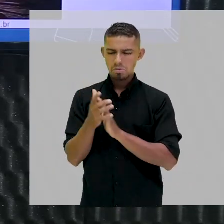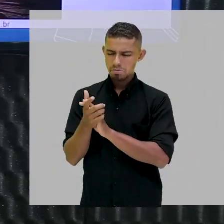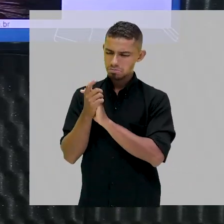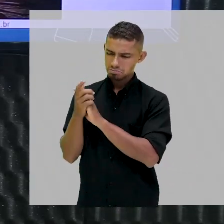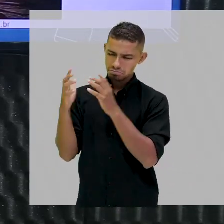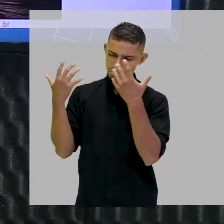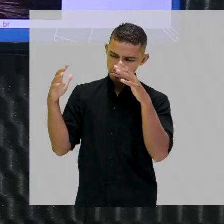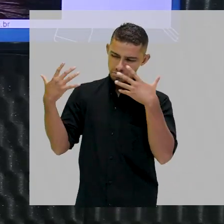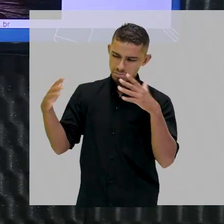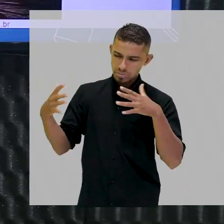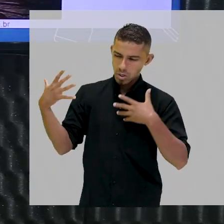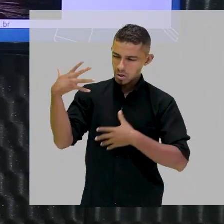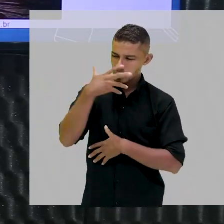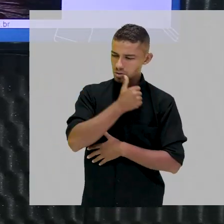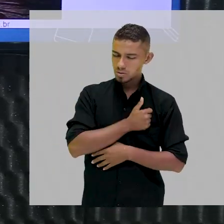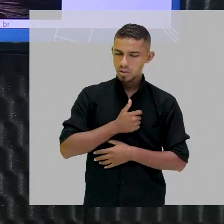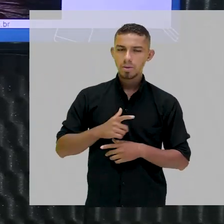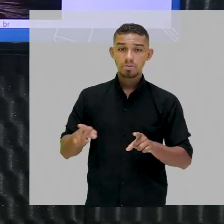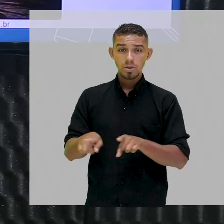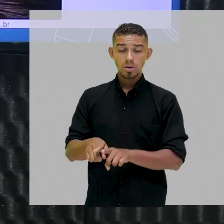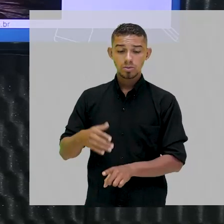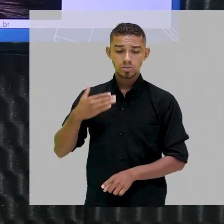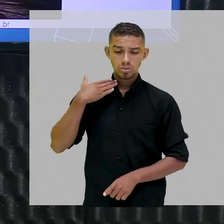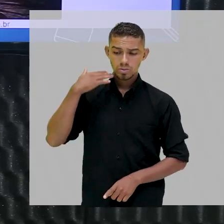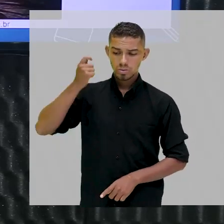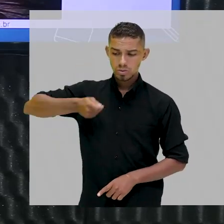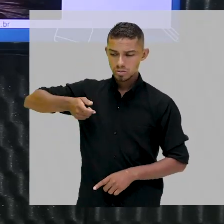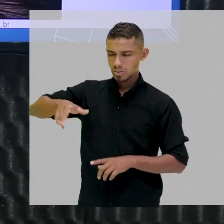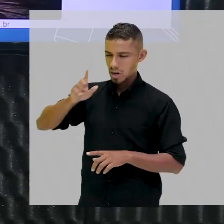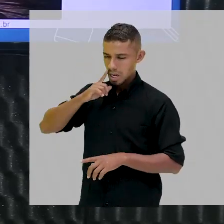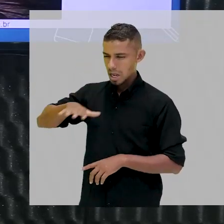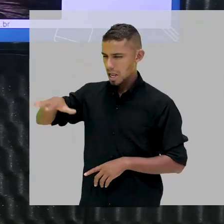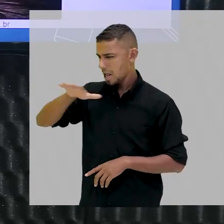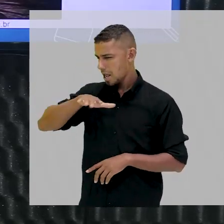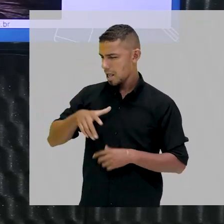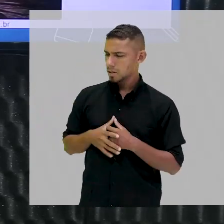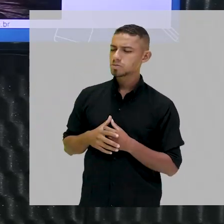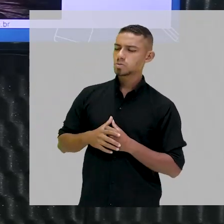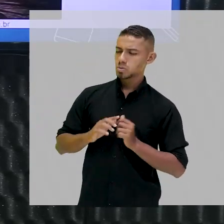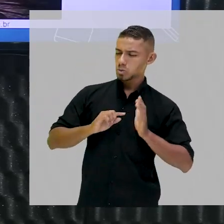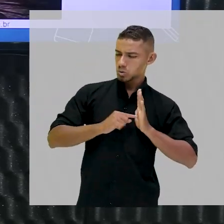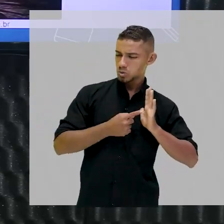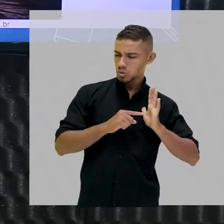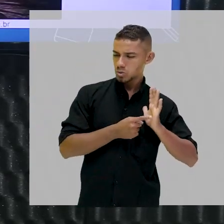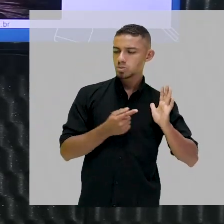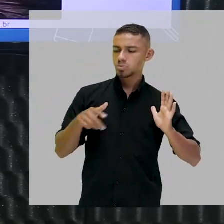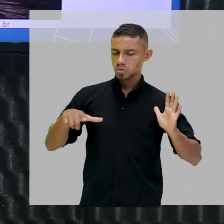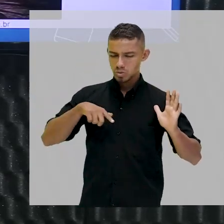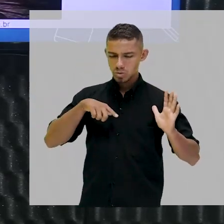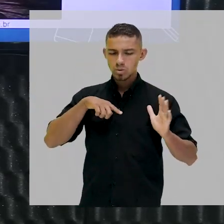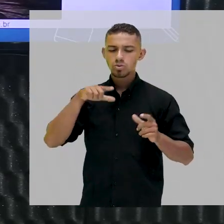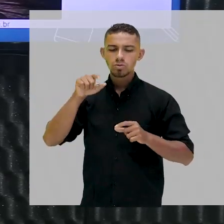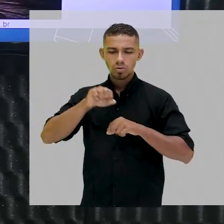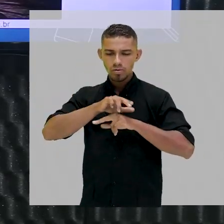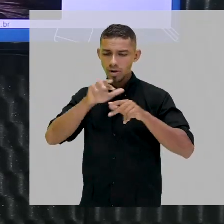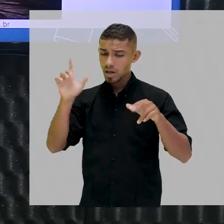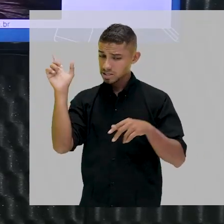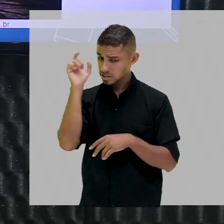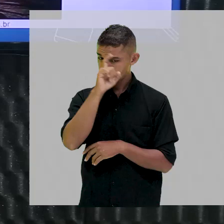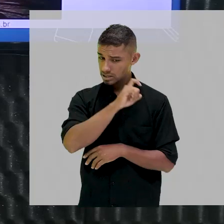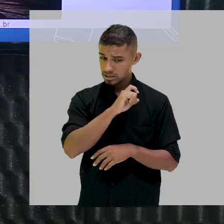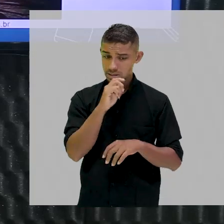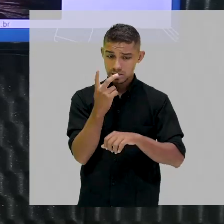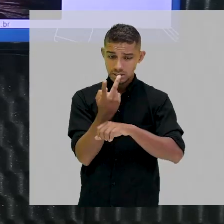da galera. Os juízes também dão muito valor a esse tipo de movimento, por ele ter uma dificuldade muito grande em